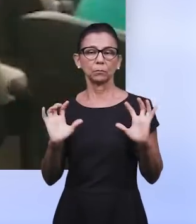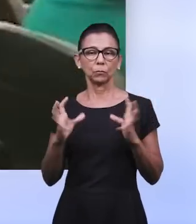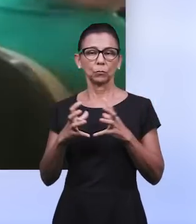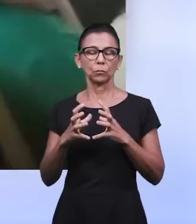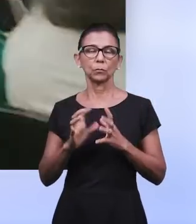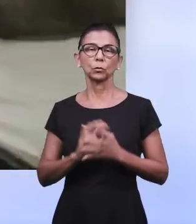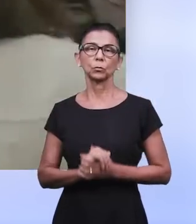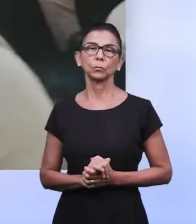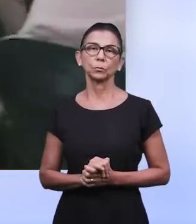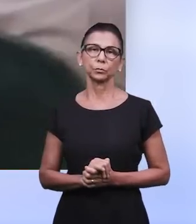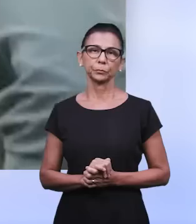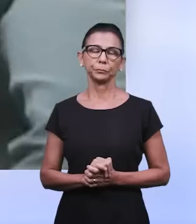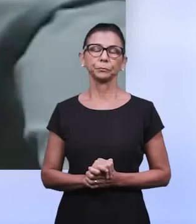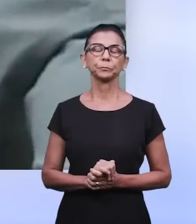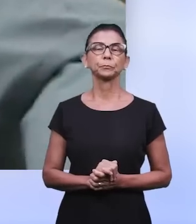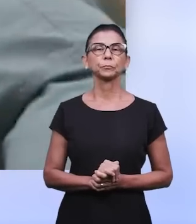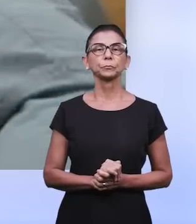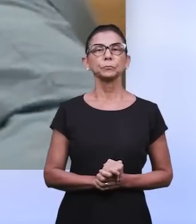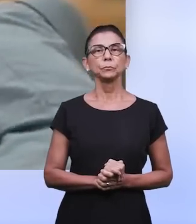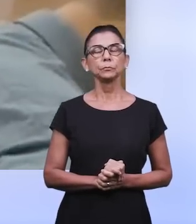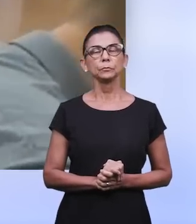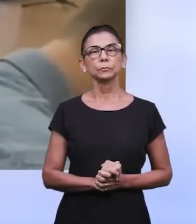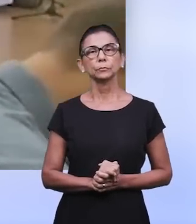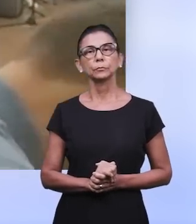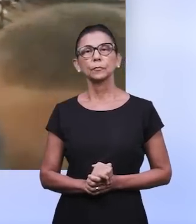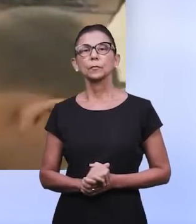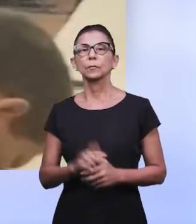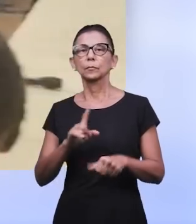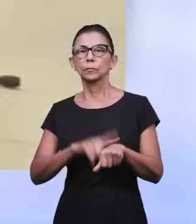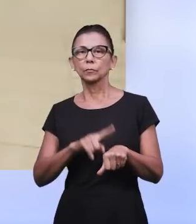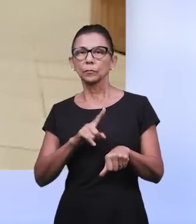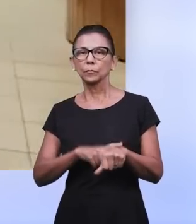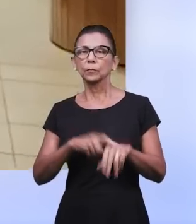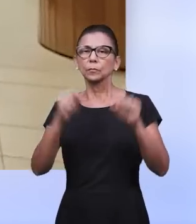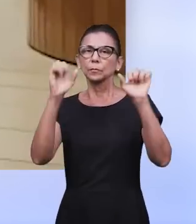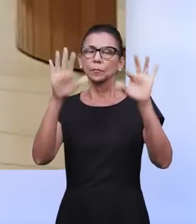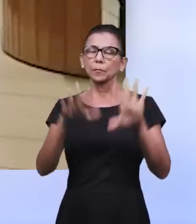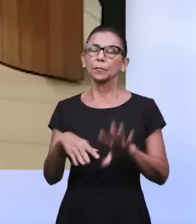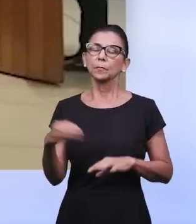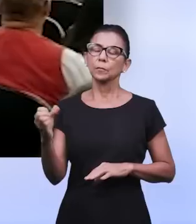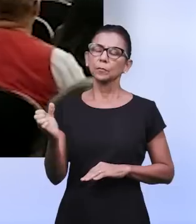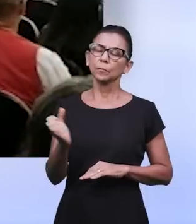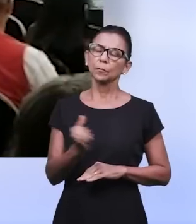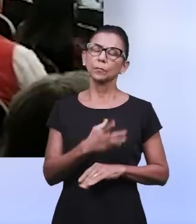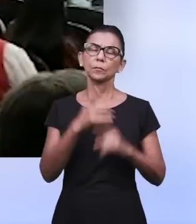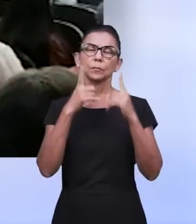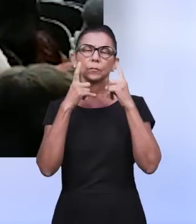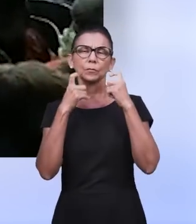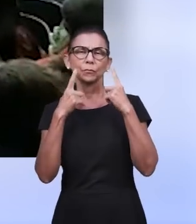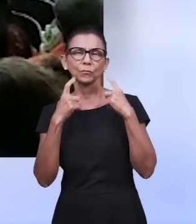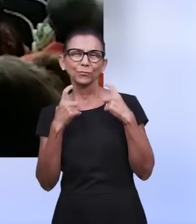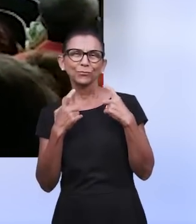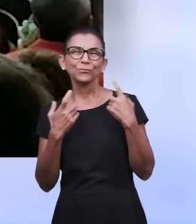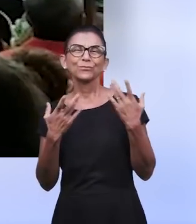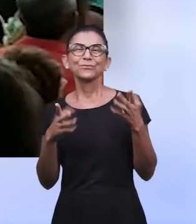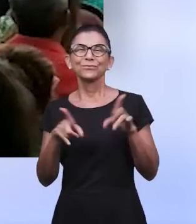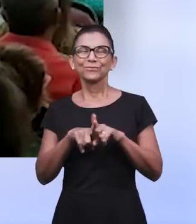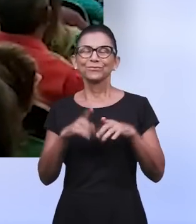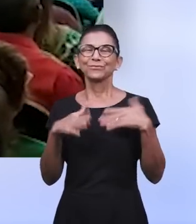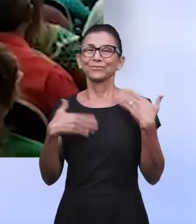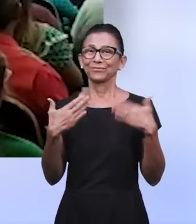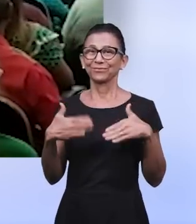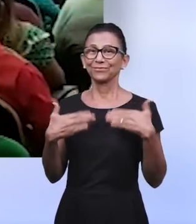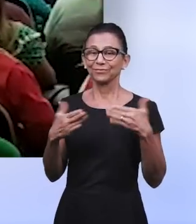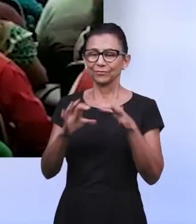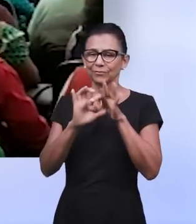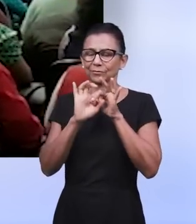com os membros de cada igreja da região de Porto Velho. Foi um momento de renovo e de grande quebrantamento por parte da igreja, pois o